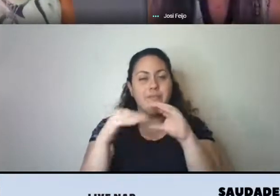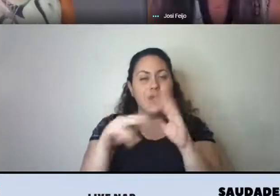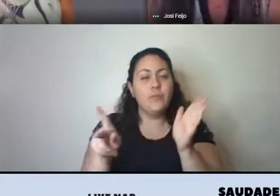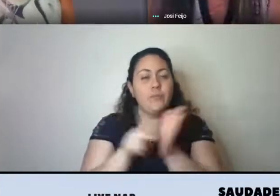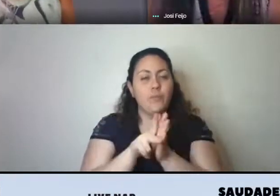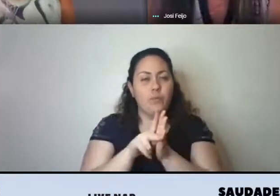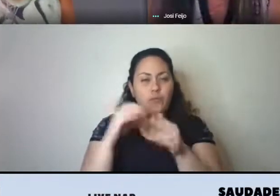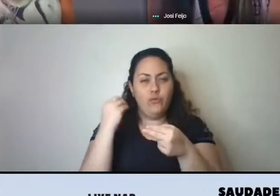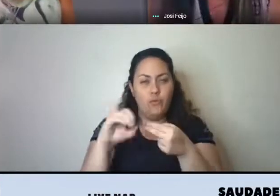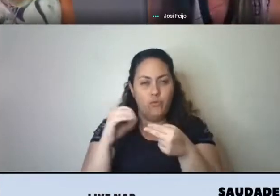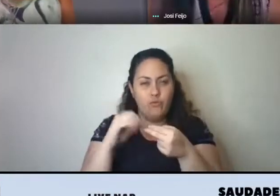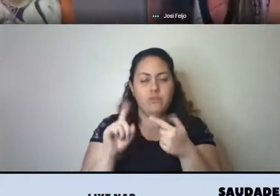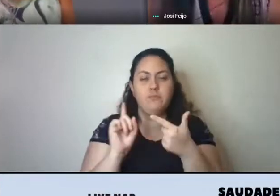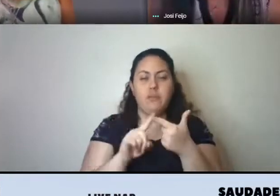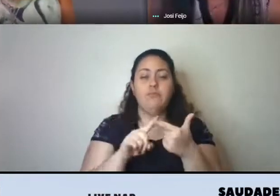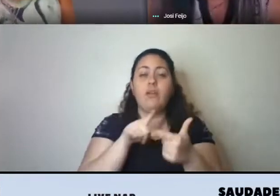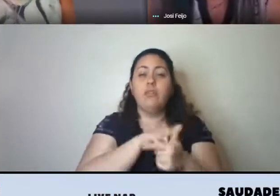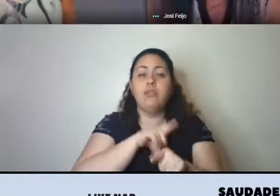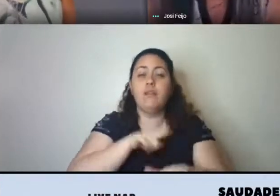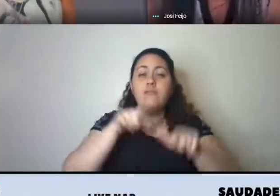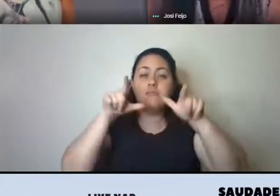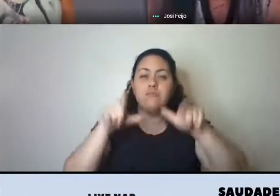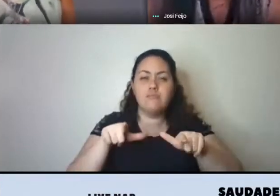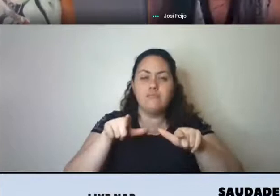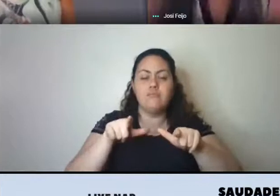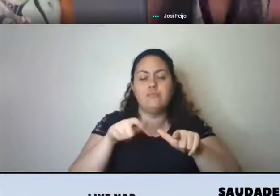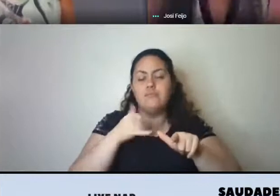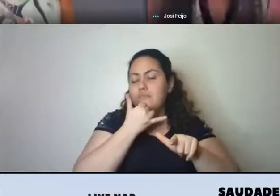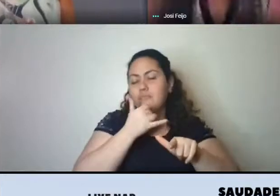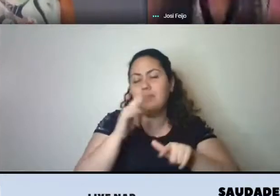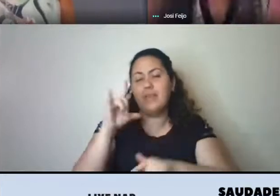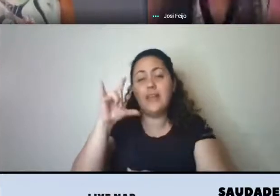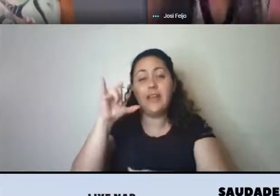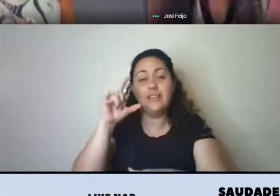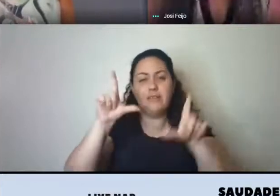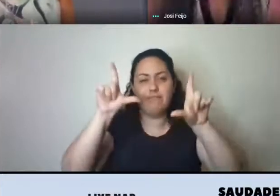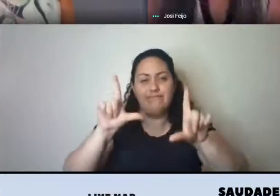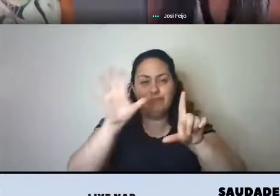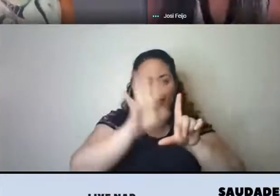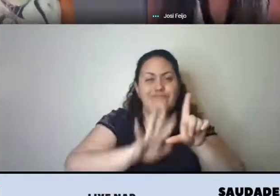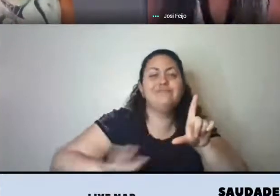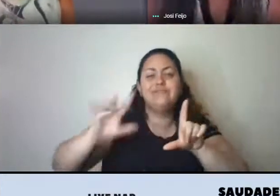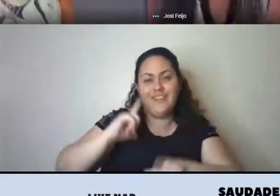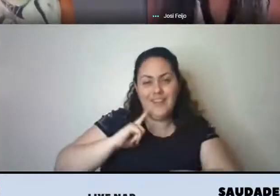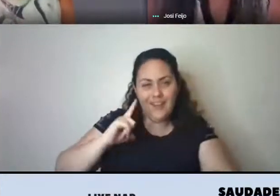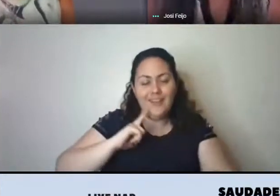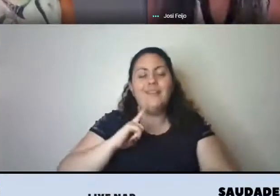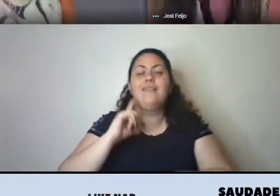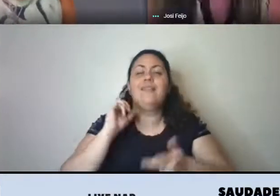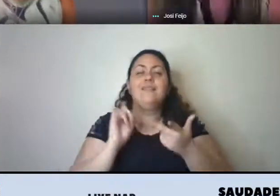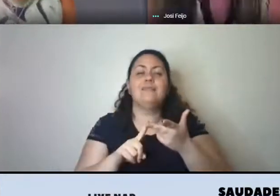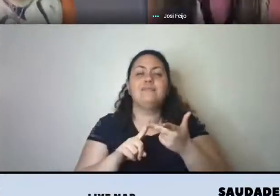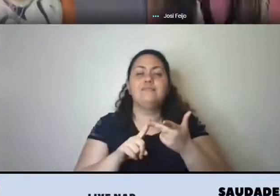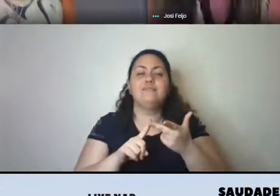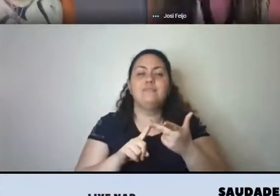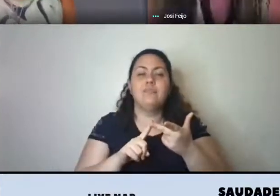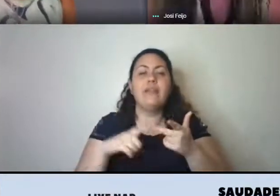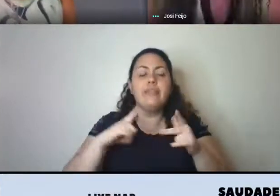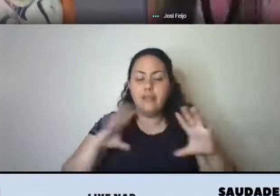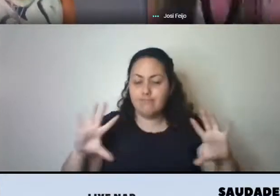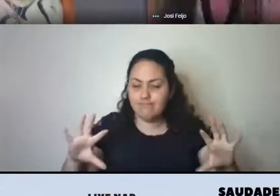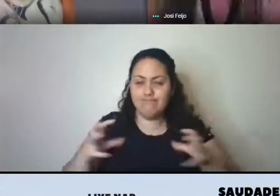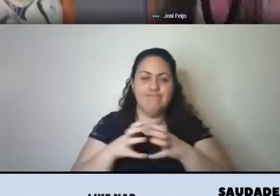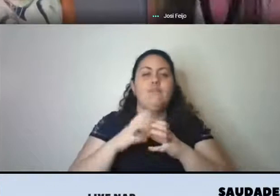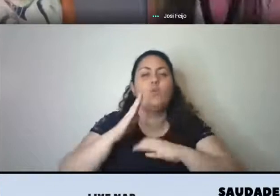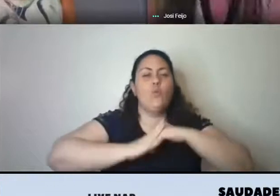institucional, nós temos o nosso espaço no Instagram, né? Nós temos, enfim, toda uma construção e